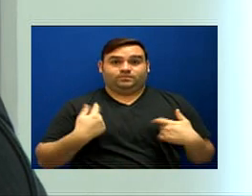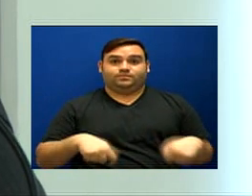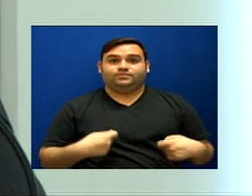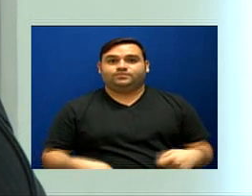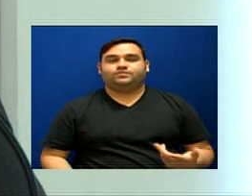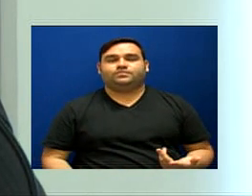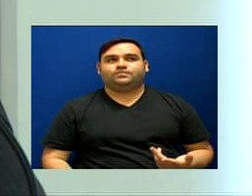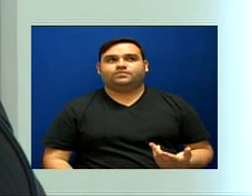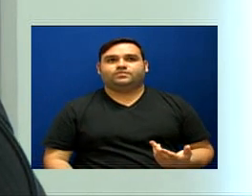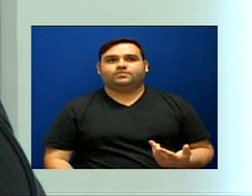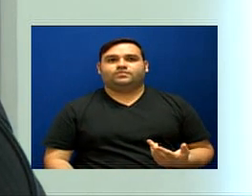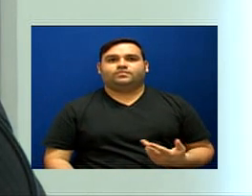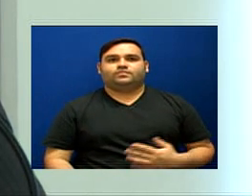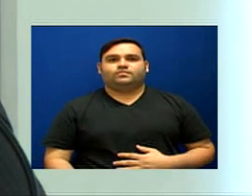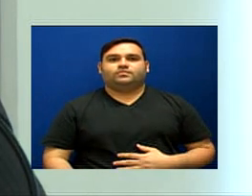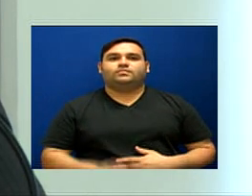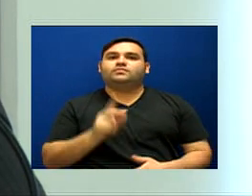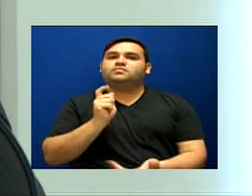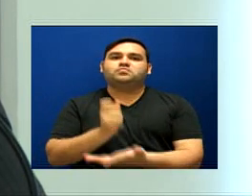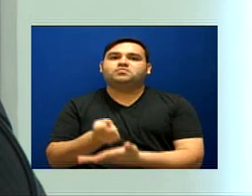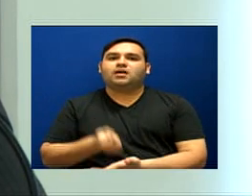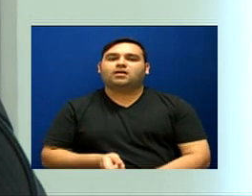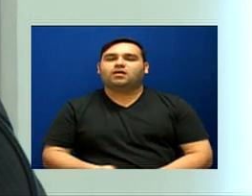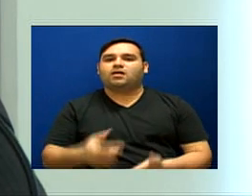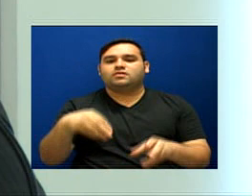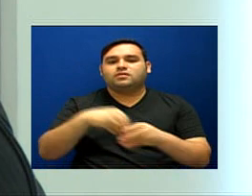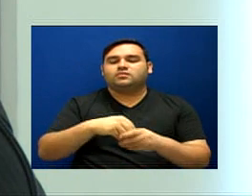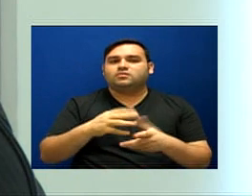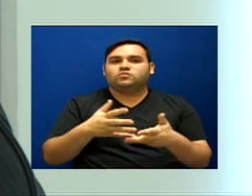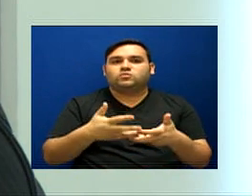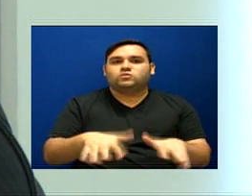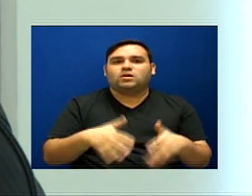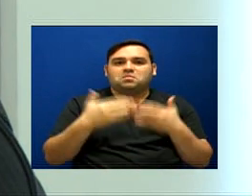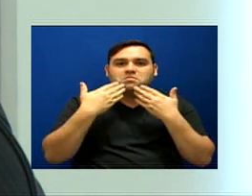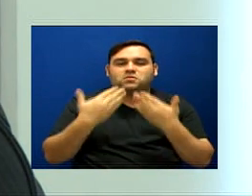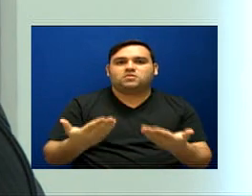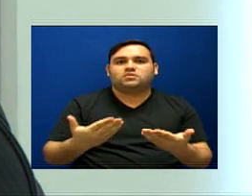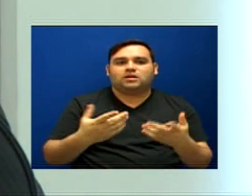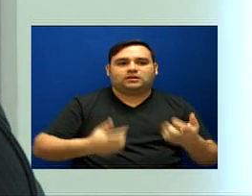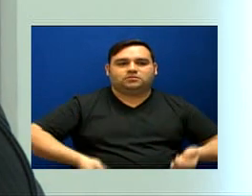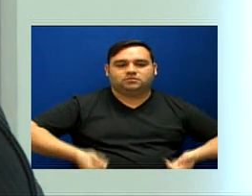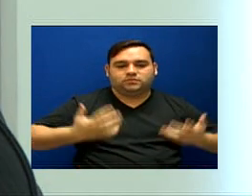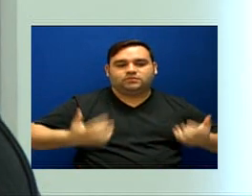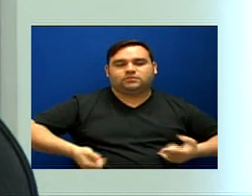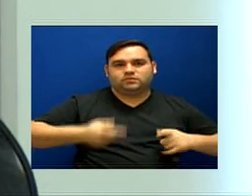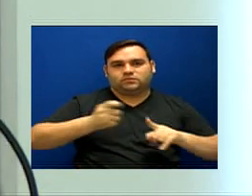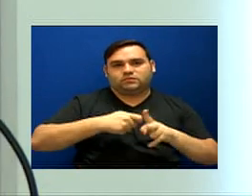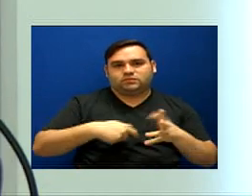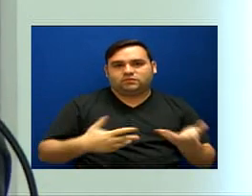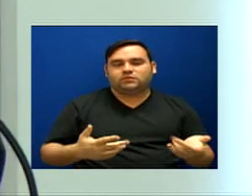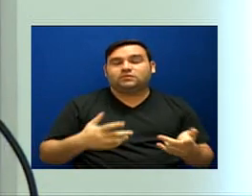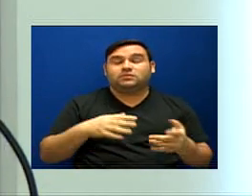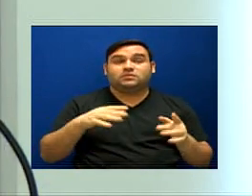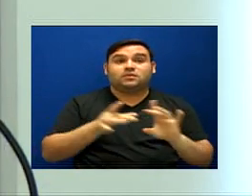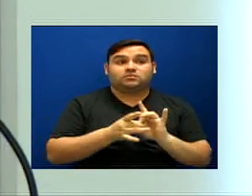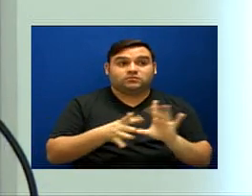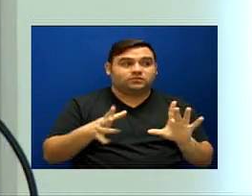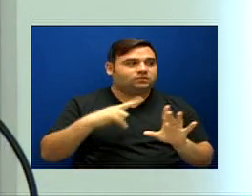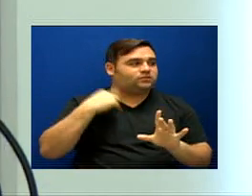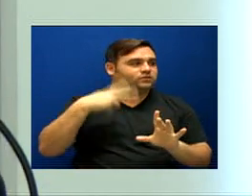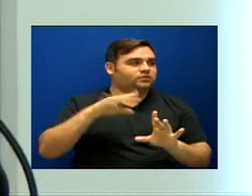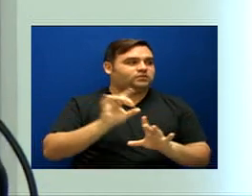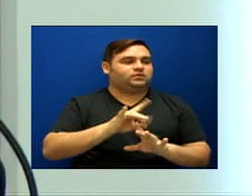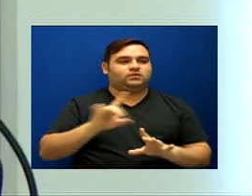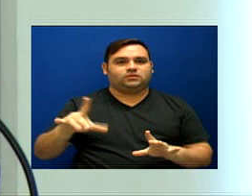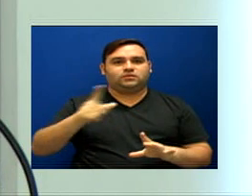necessite custear alguma coisa dentro do gabinete que não queira que apareça nos gastos final de ano. Então ele dá a liberdade do